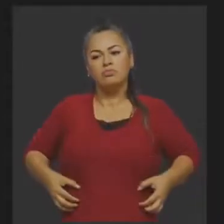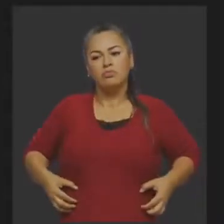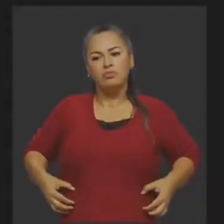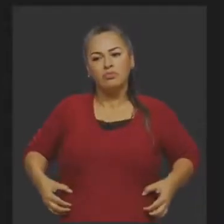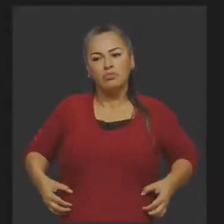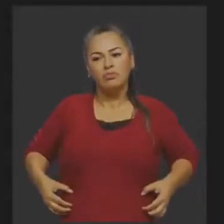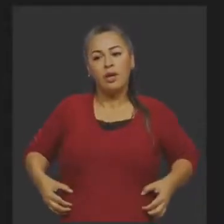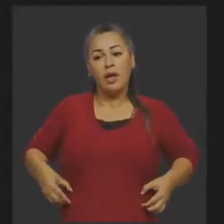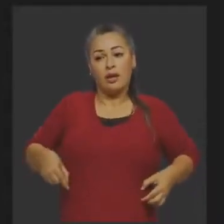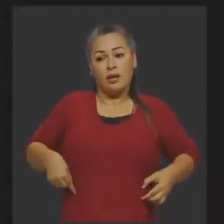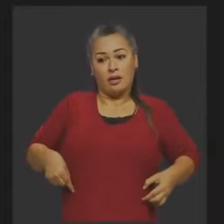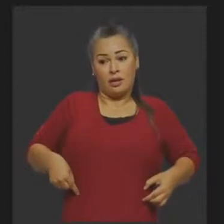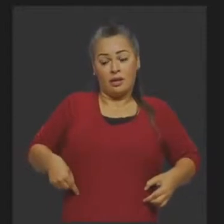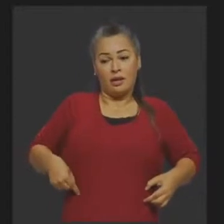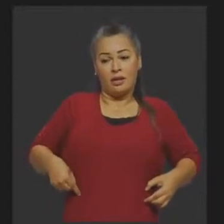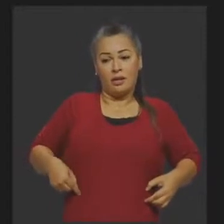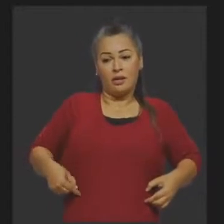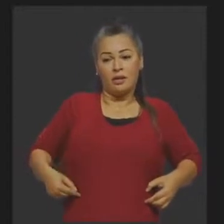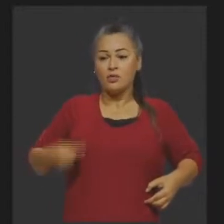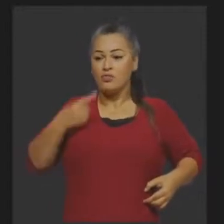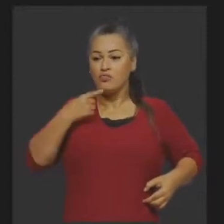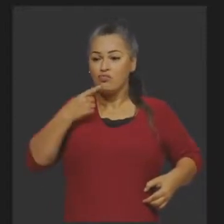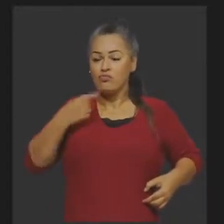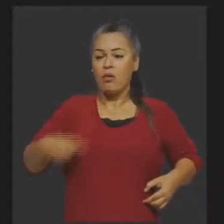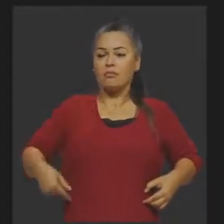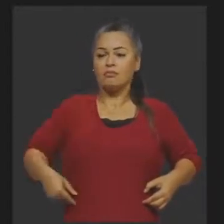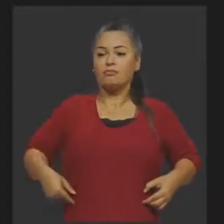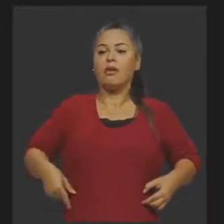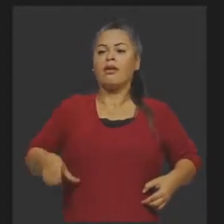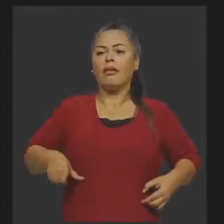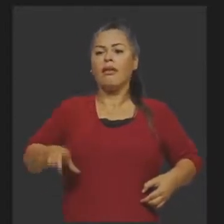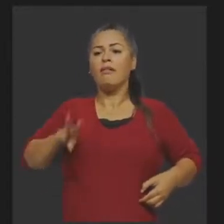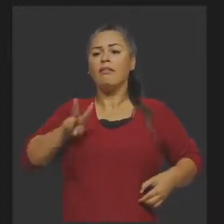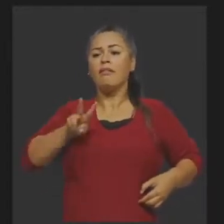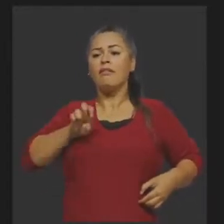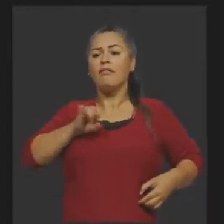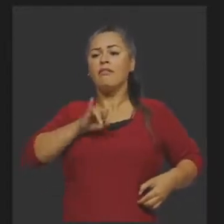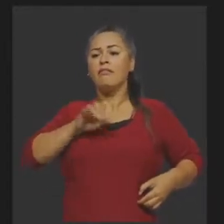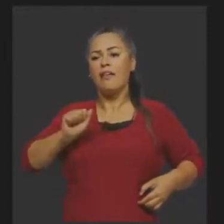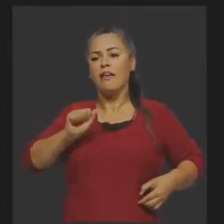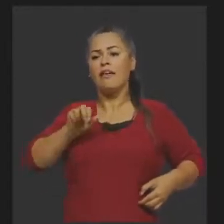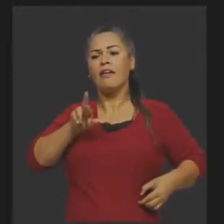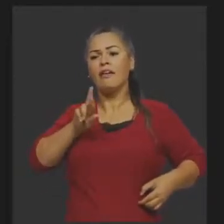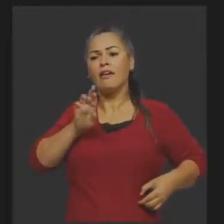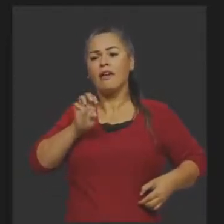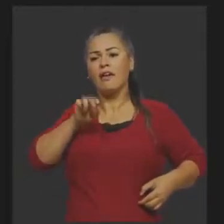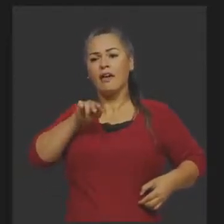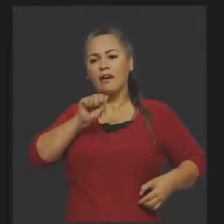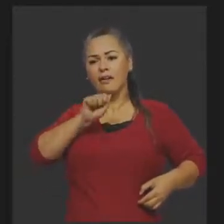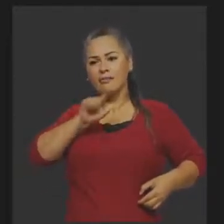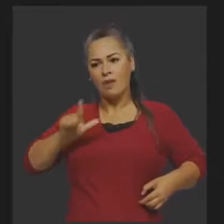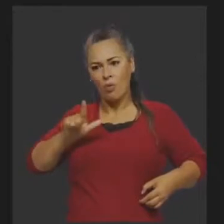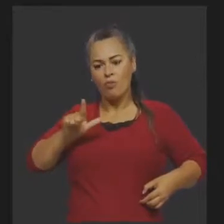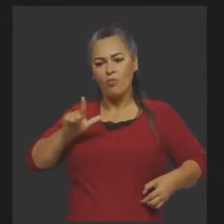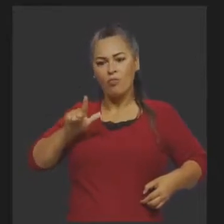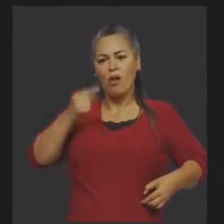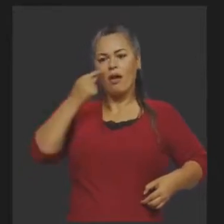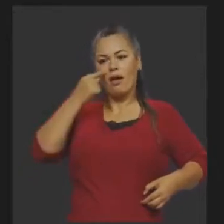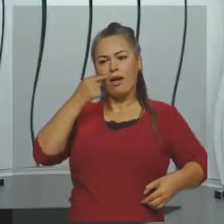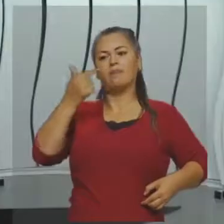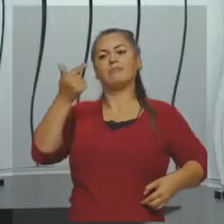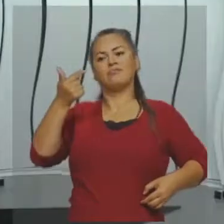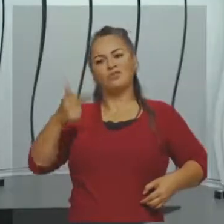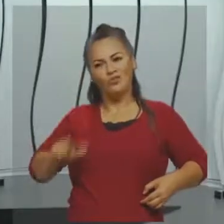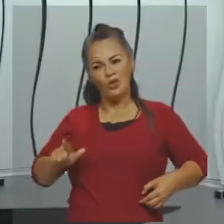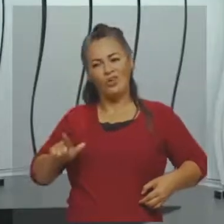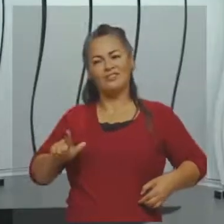vai sair dos rins através das veias renais. A veia renal, ela canaliza o sangue filtrado até a veia cava inferior. Aí